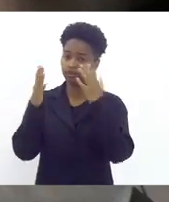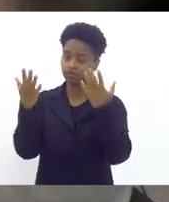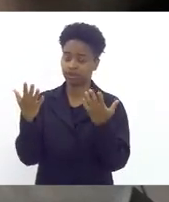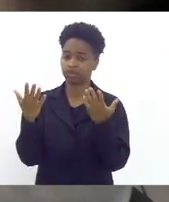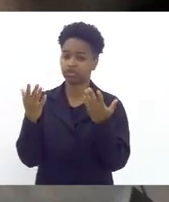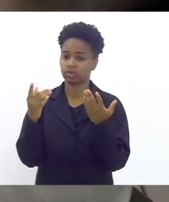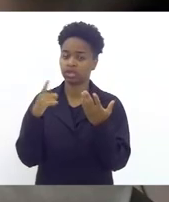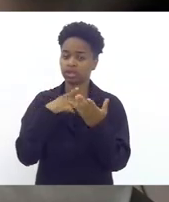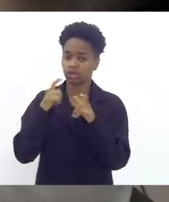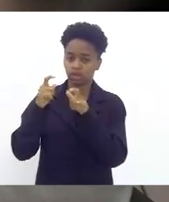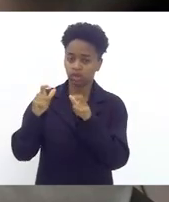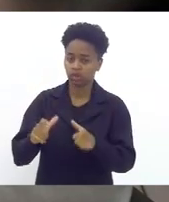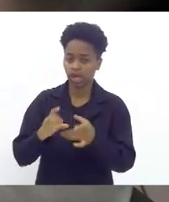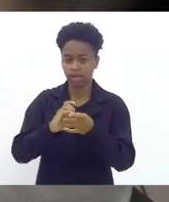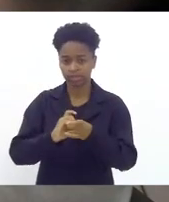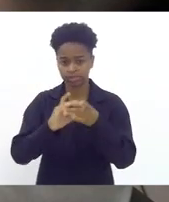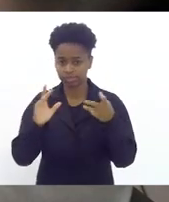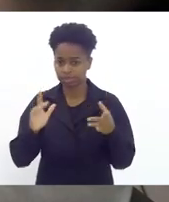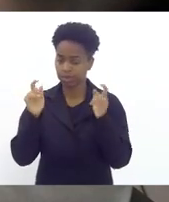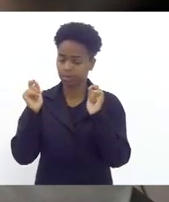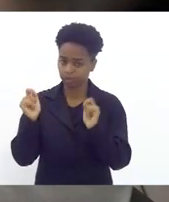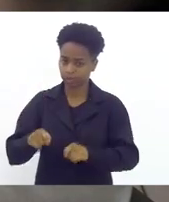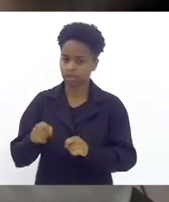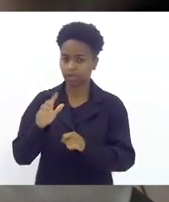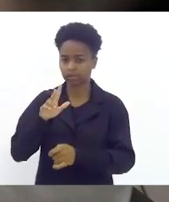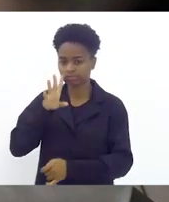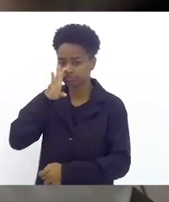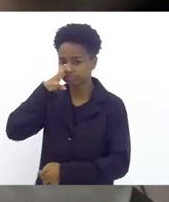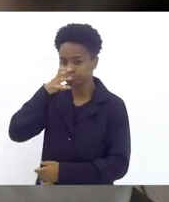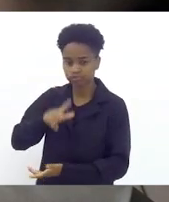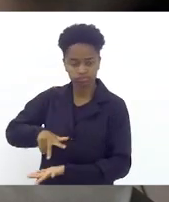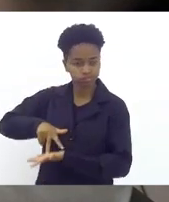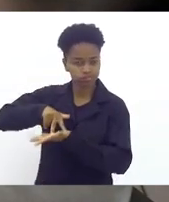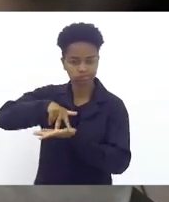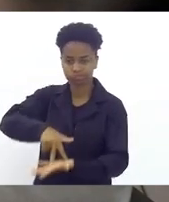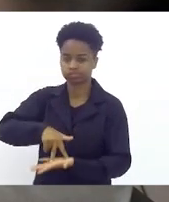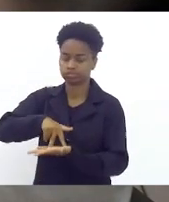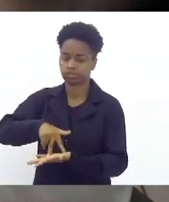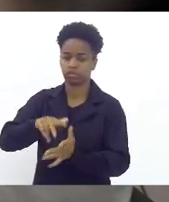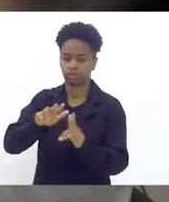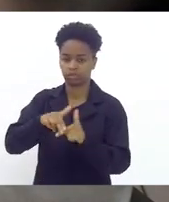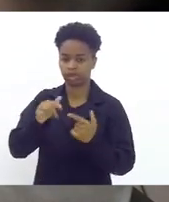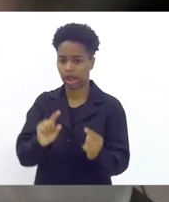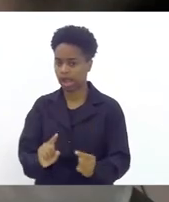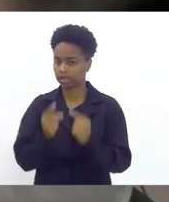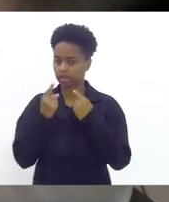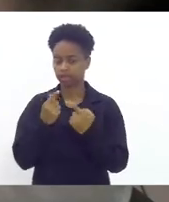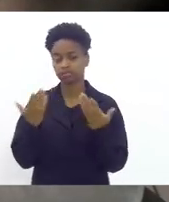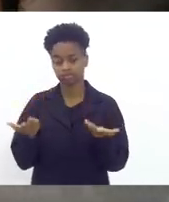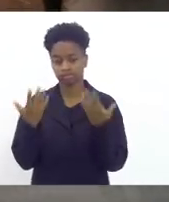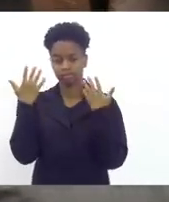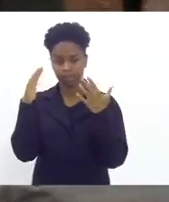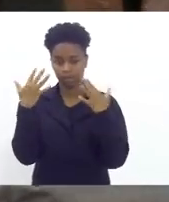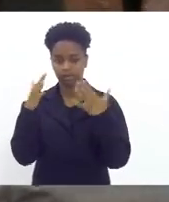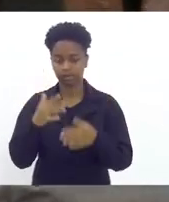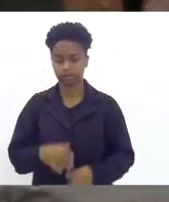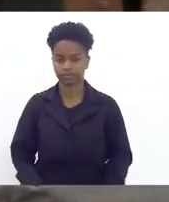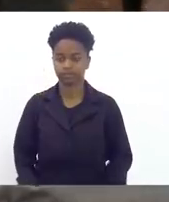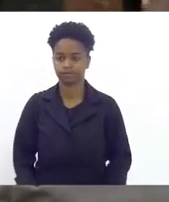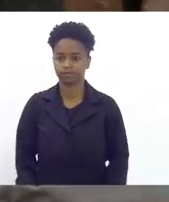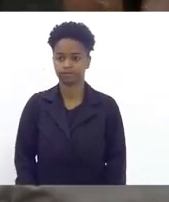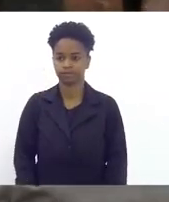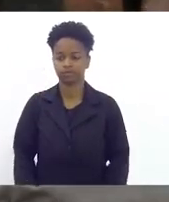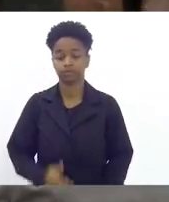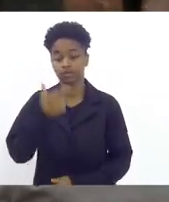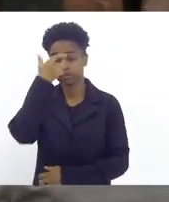espaço democrático de resistência a esses ataques Então muitos parabéns mesmo é eu sou